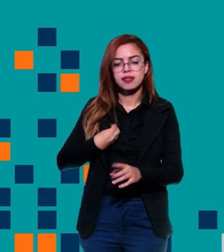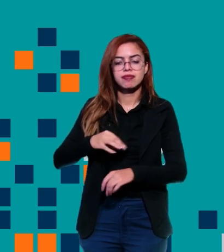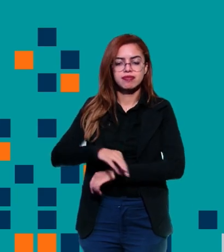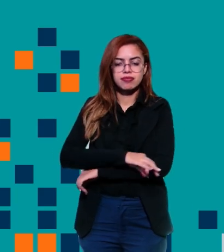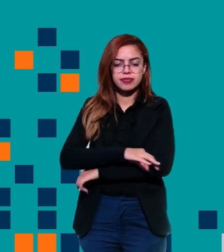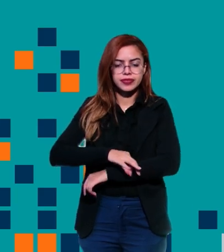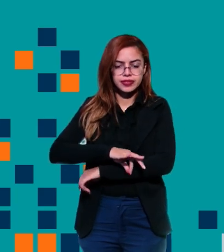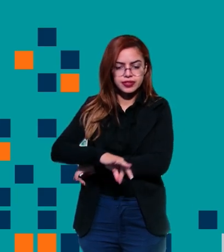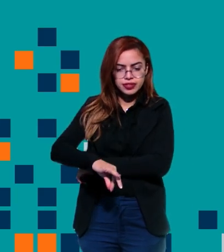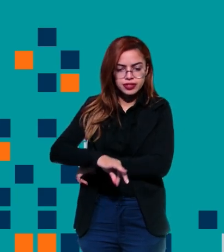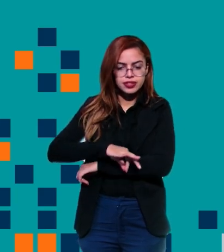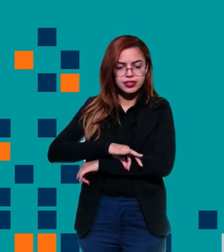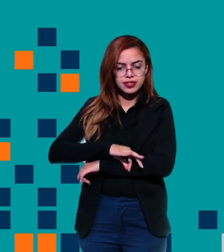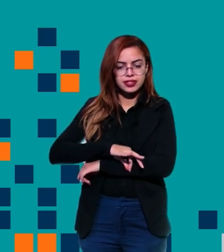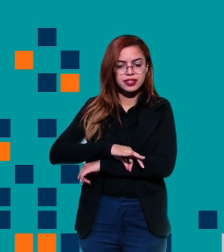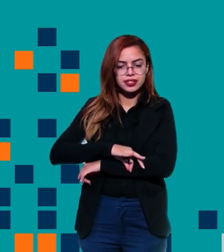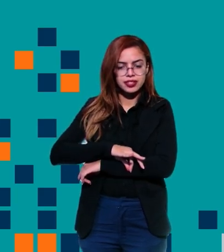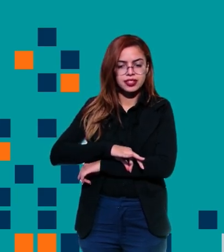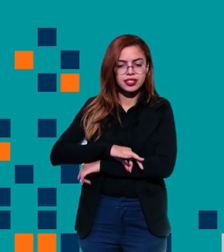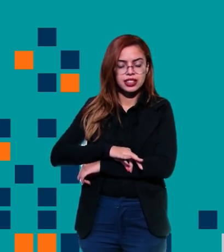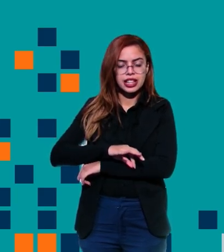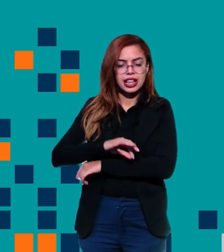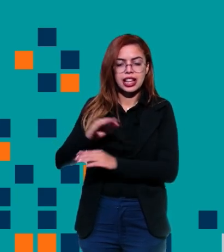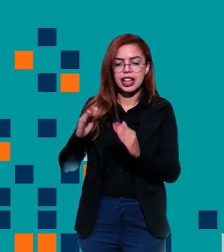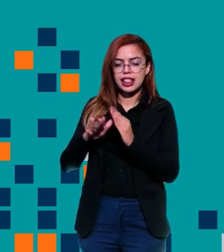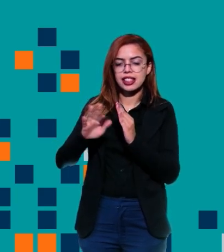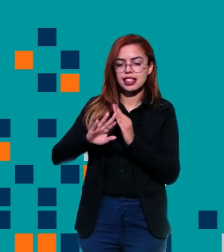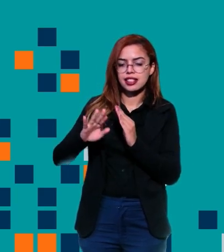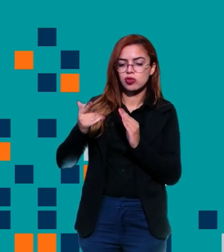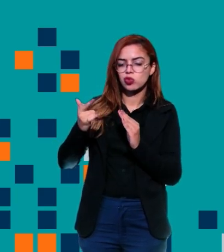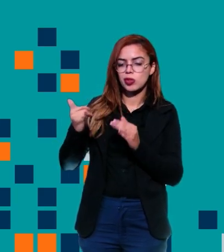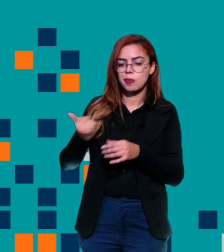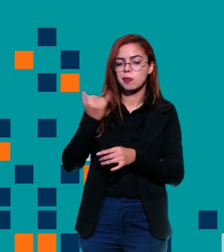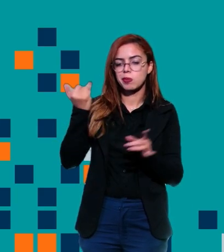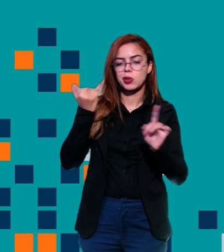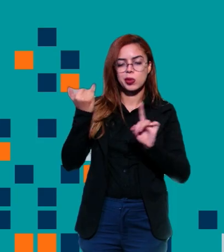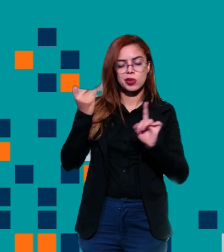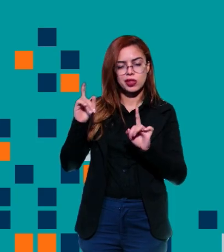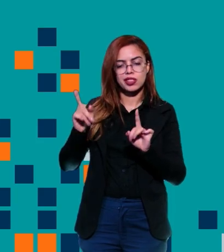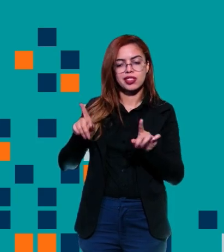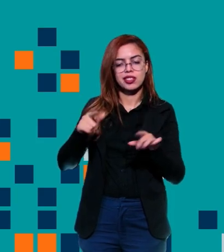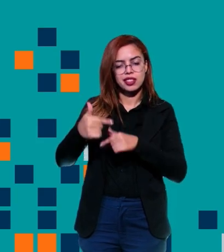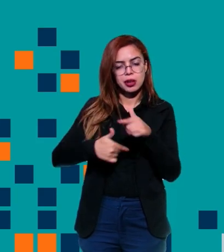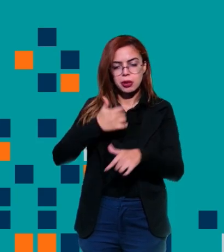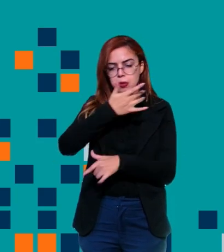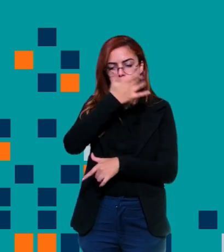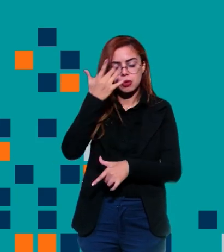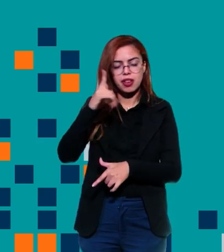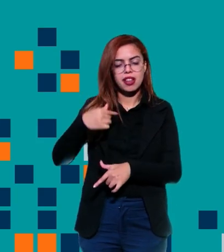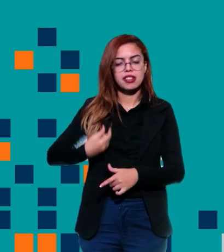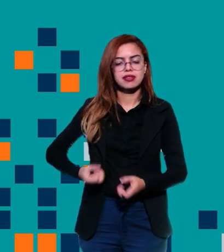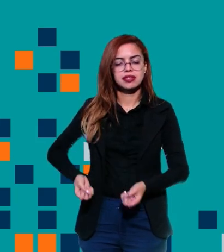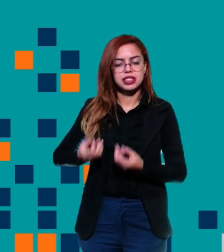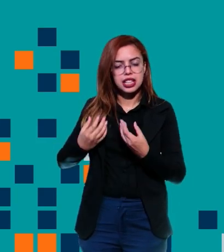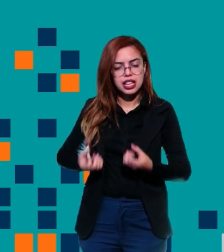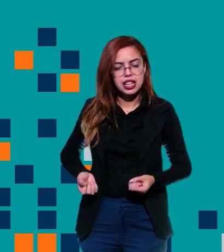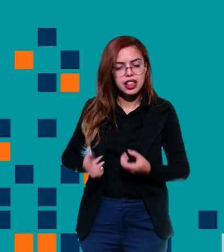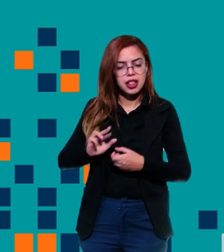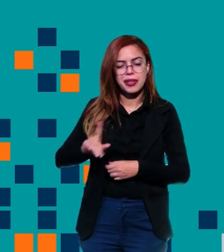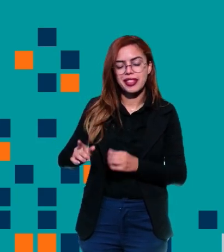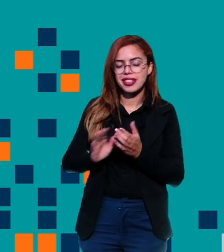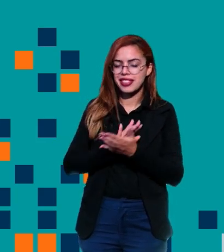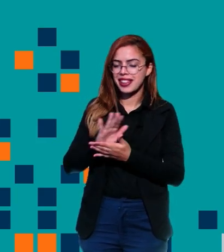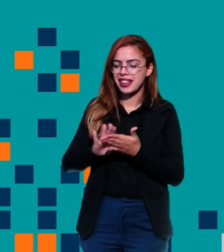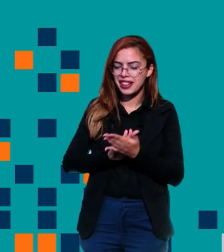que casa não importa, trabalhar para a gente com grana não é